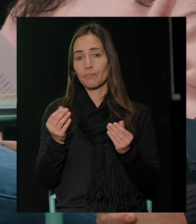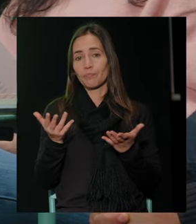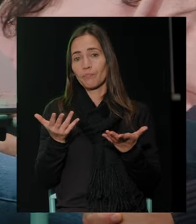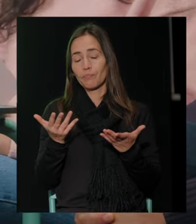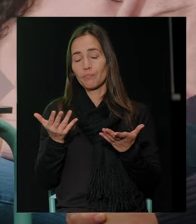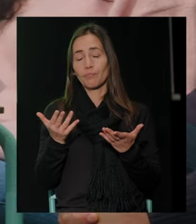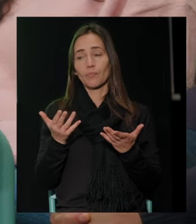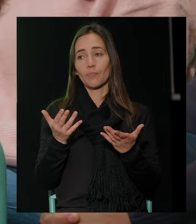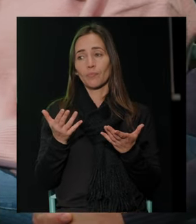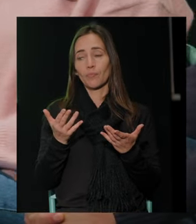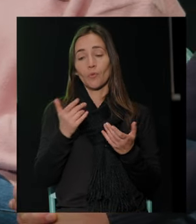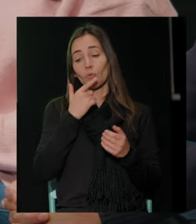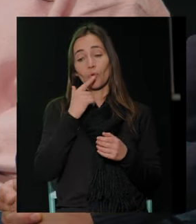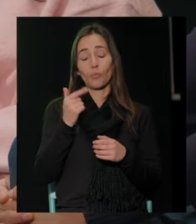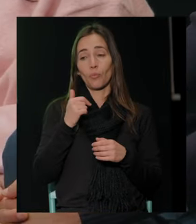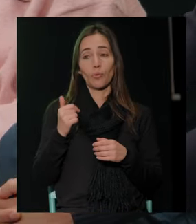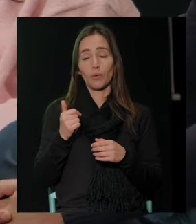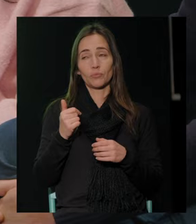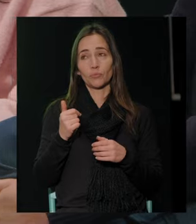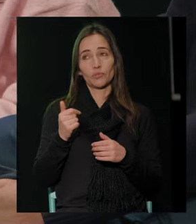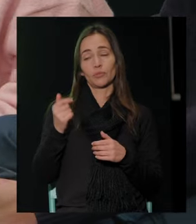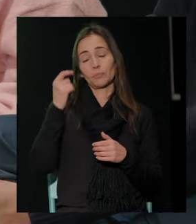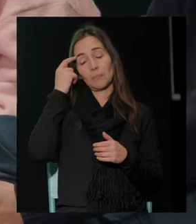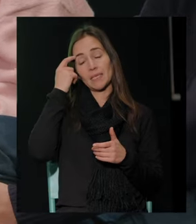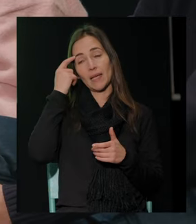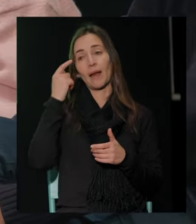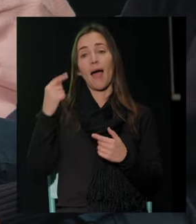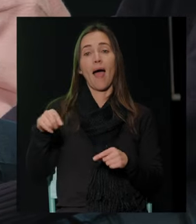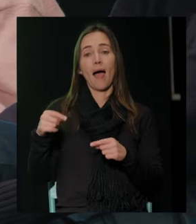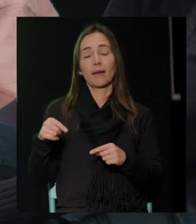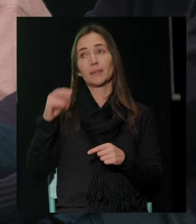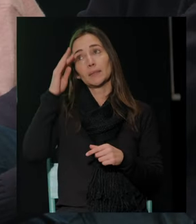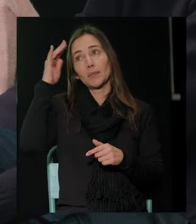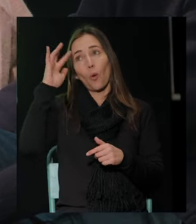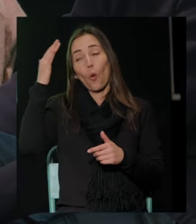Enfim, não podemos contar com esta espécie de epifanias, não é? Portanto, tem que haver.